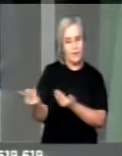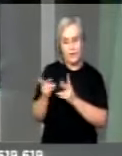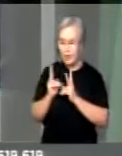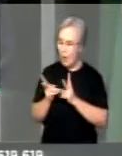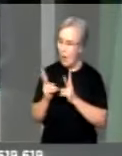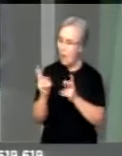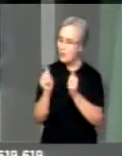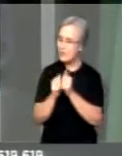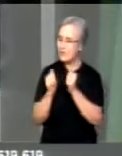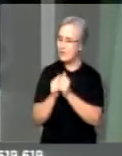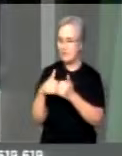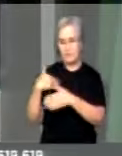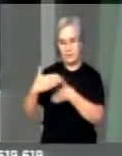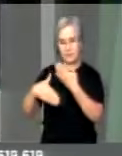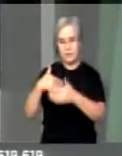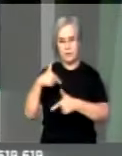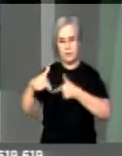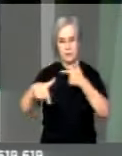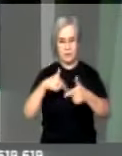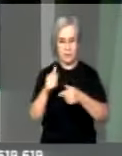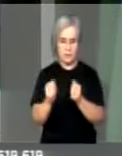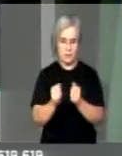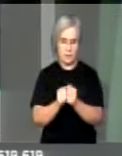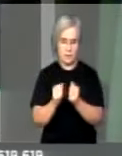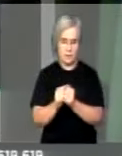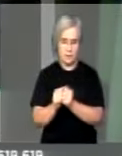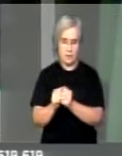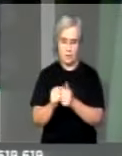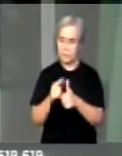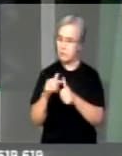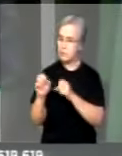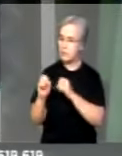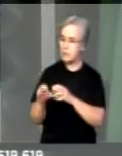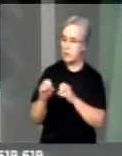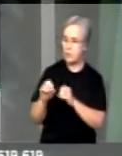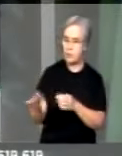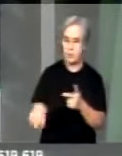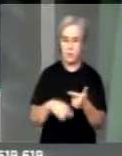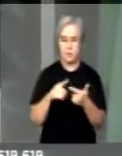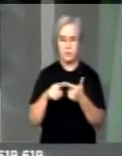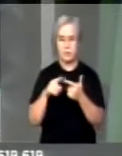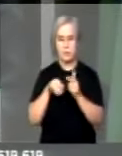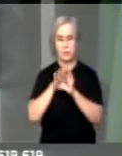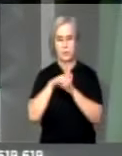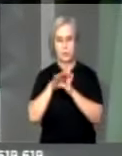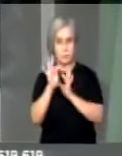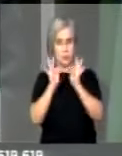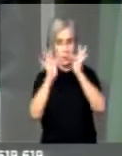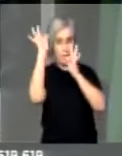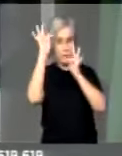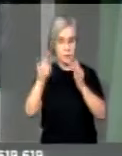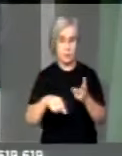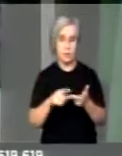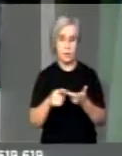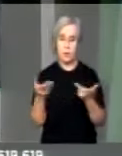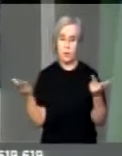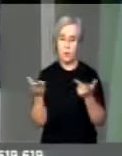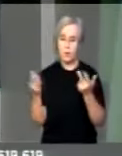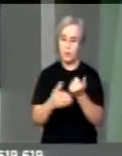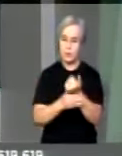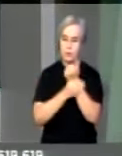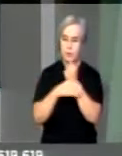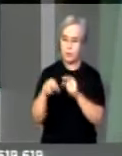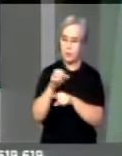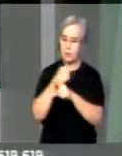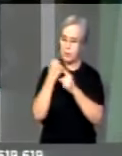nossa caminhada, trabalhando no setor da educação, trabalhando com a ciência e tecnologia, hoje na Seguridade